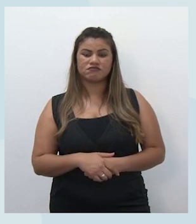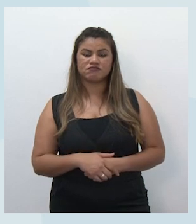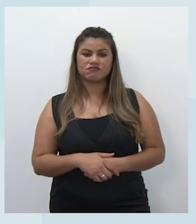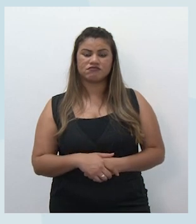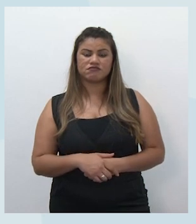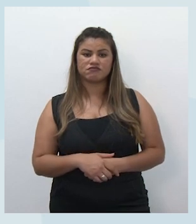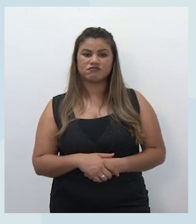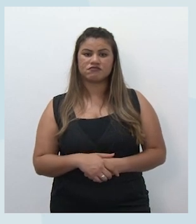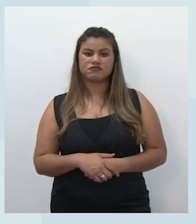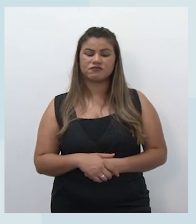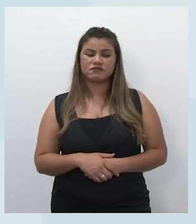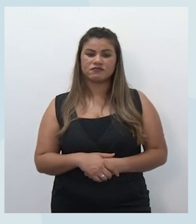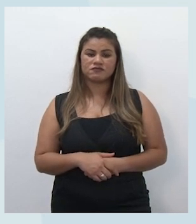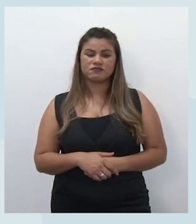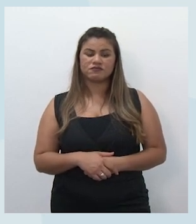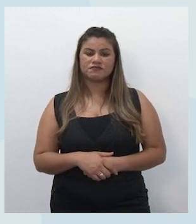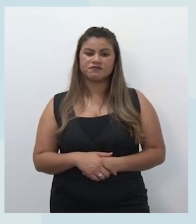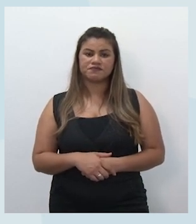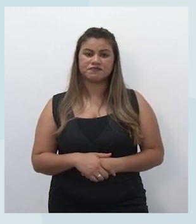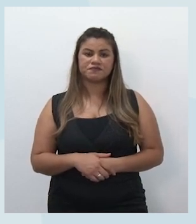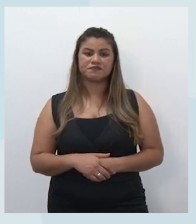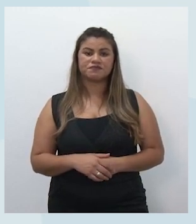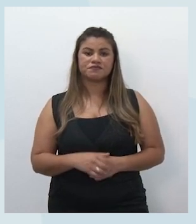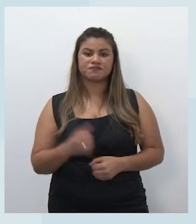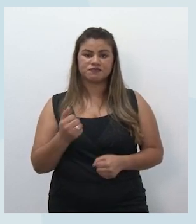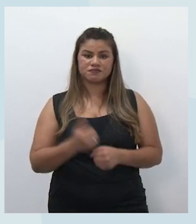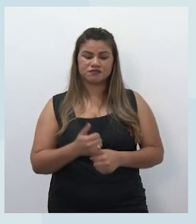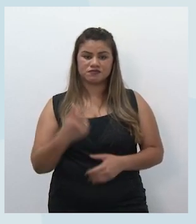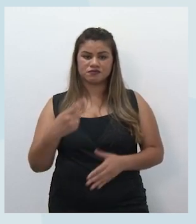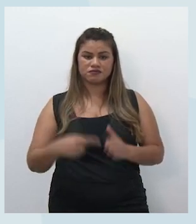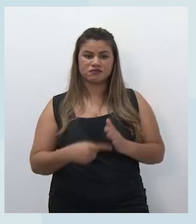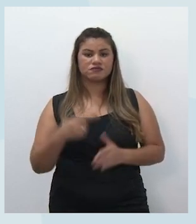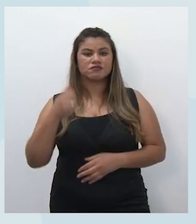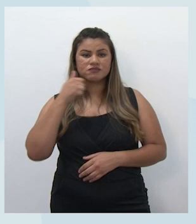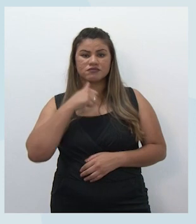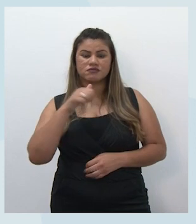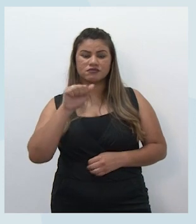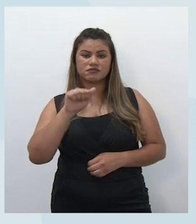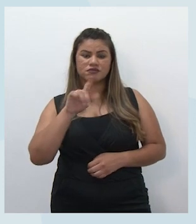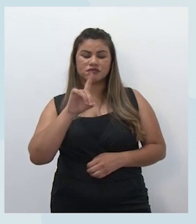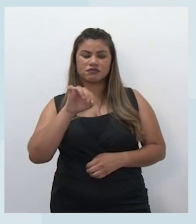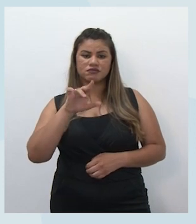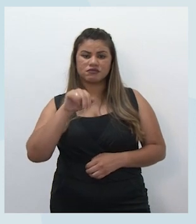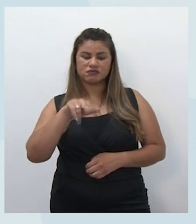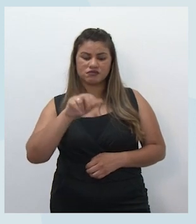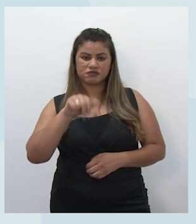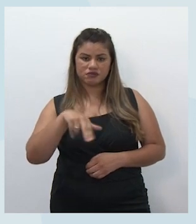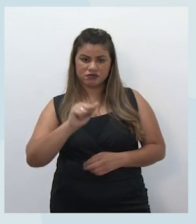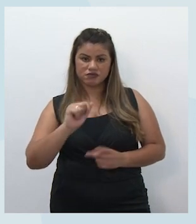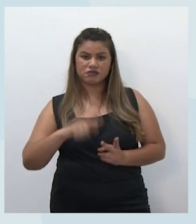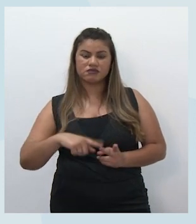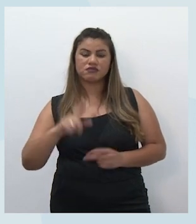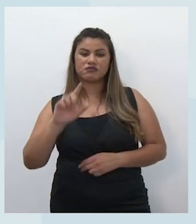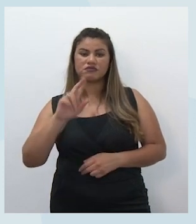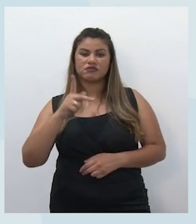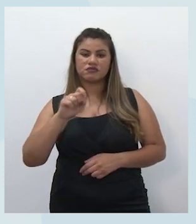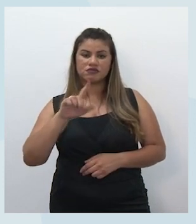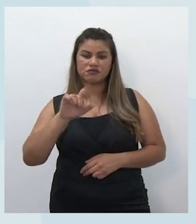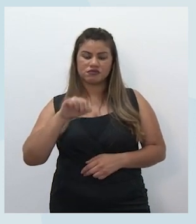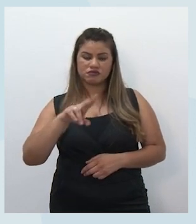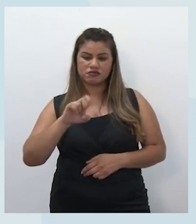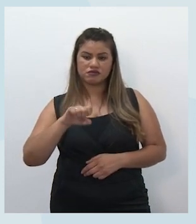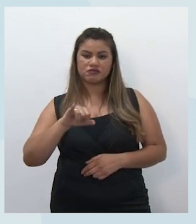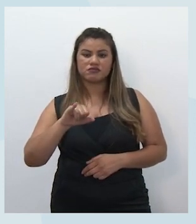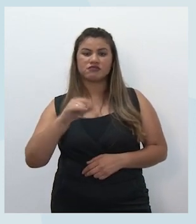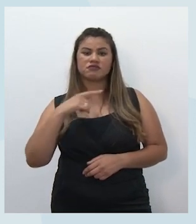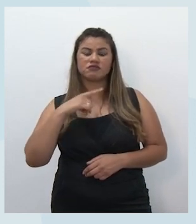Isso. No primeiro chat, quando a Adriana e a Helena estavam falando, apareceu um questionamento